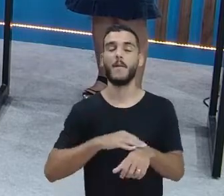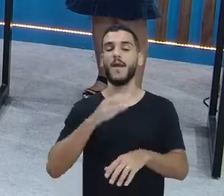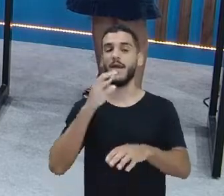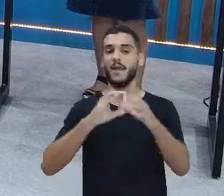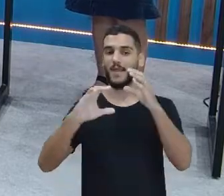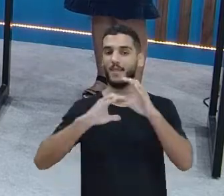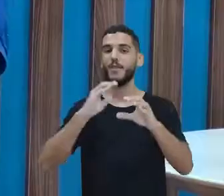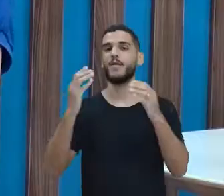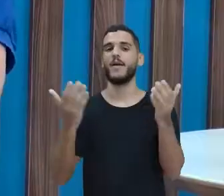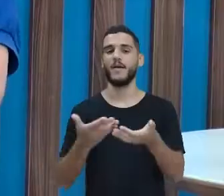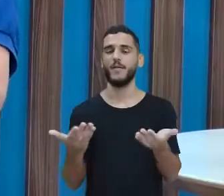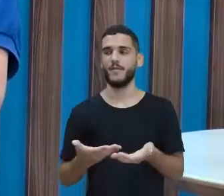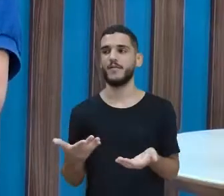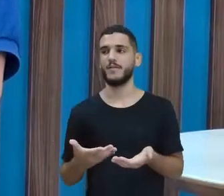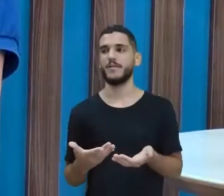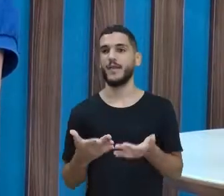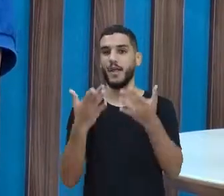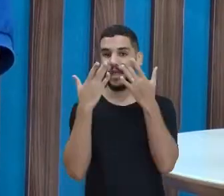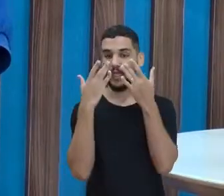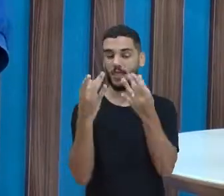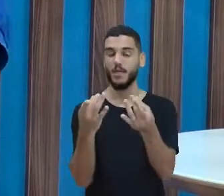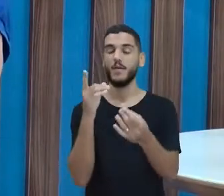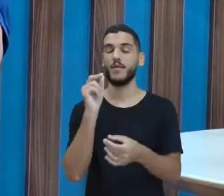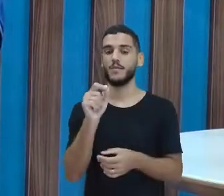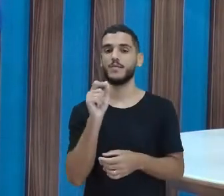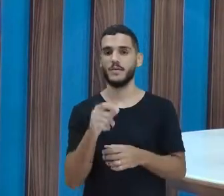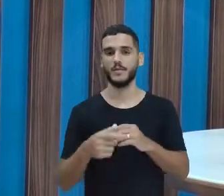coisa que chamou a atenção,